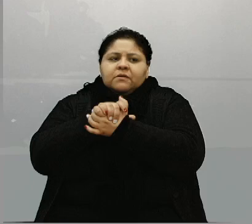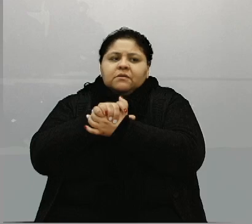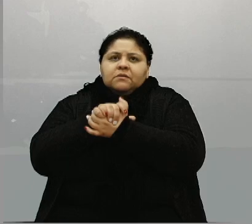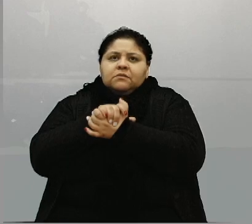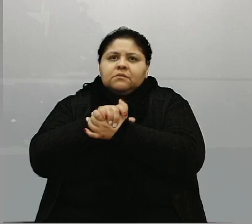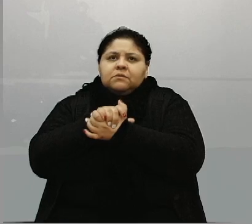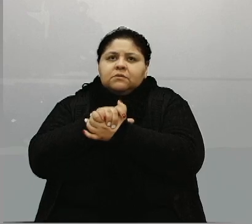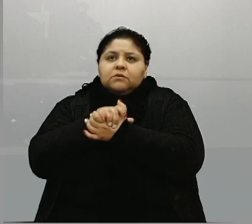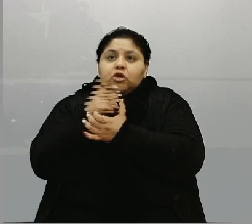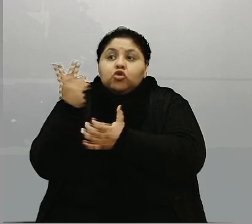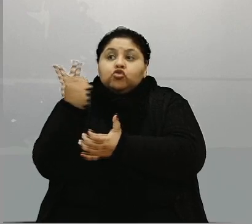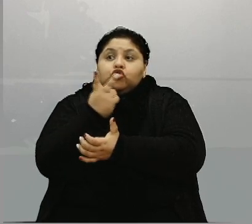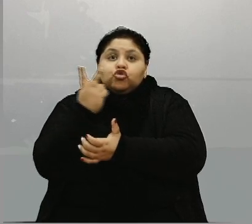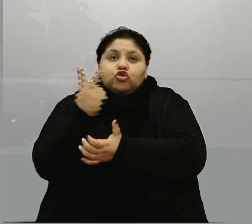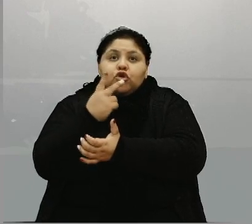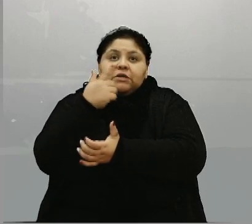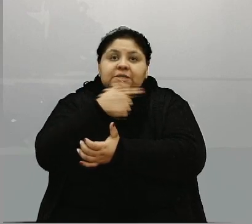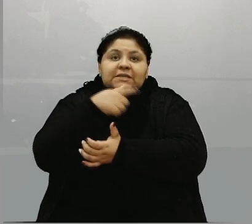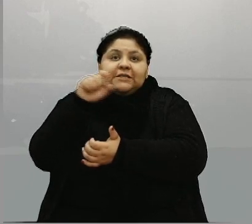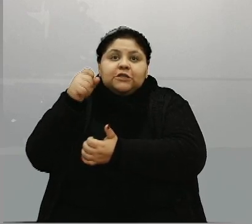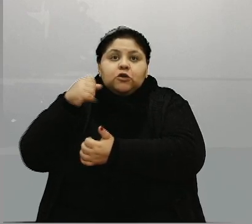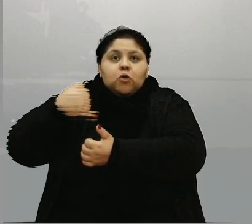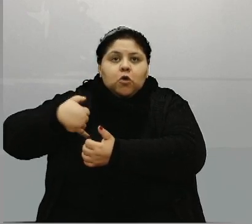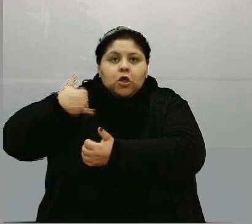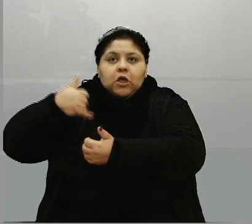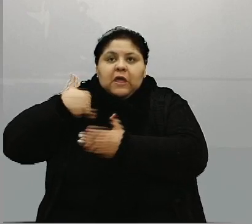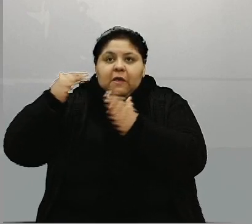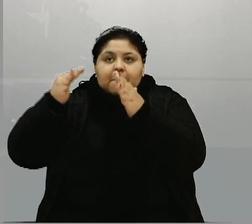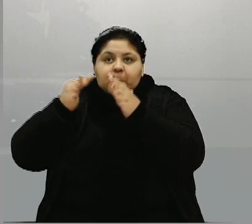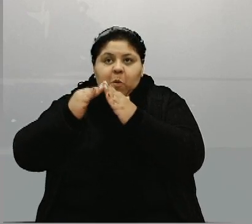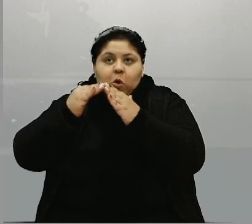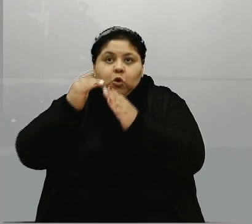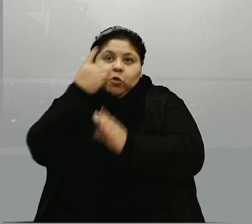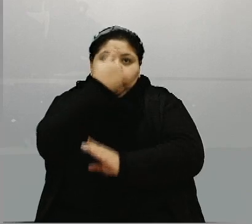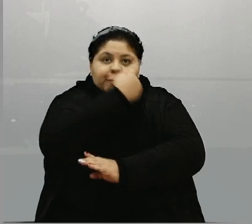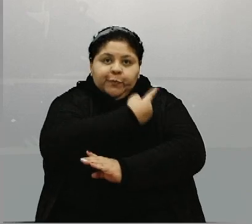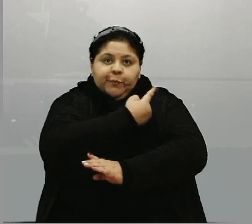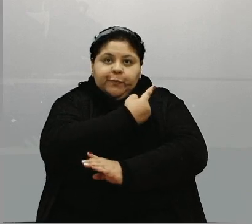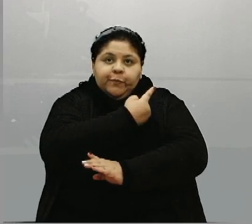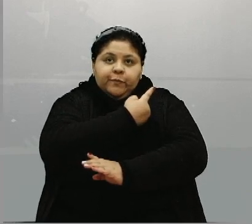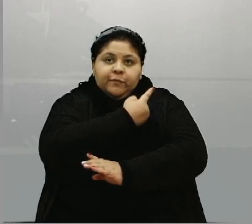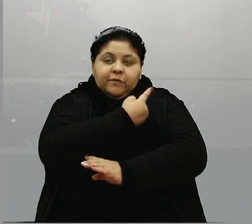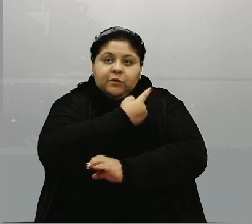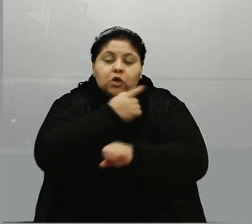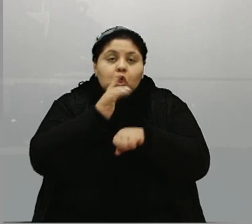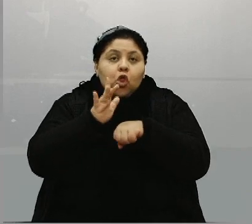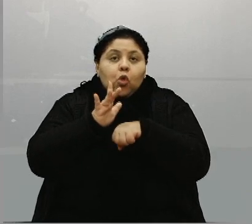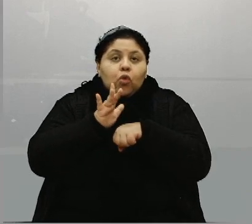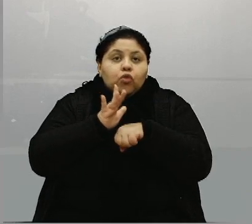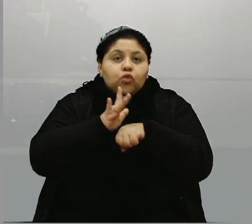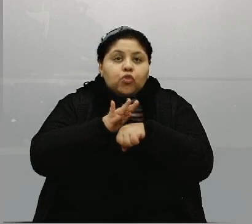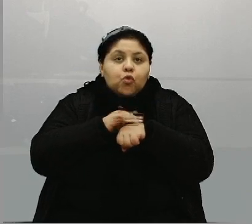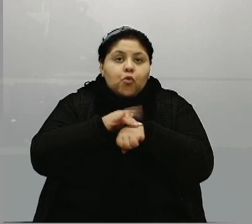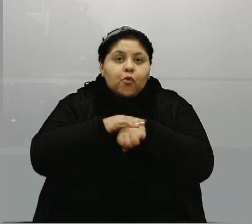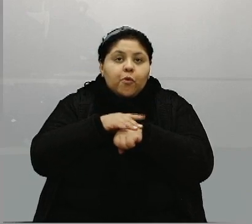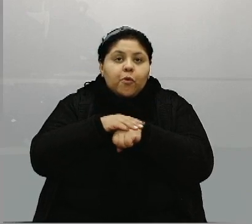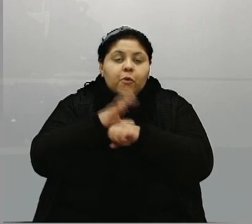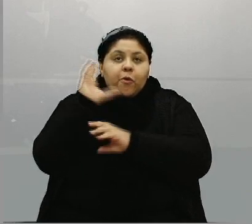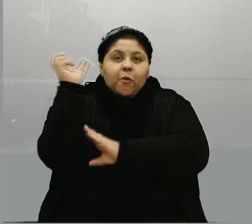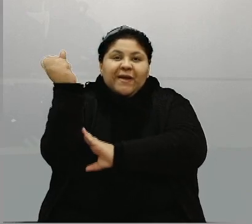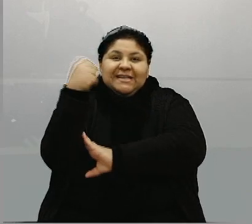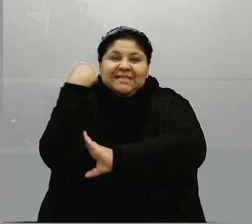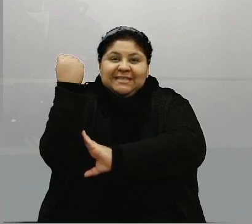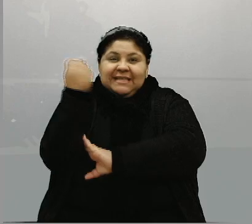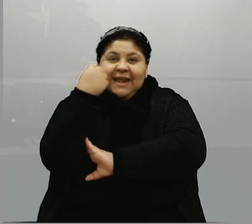têm 78 anos e são moradores dessa rua. Com doenças graves, a moradora é